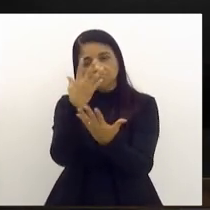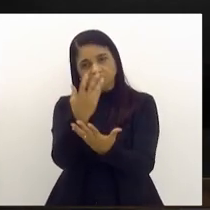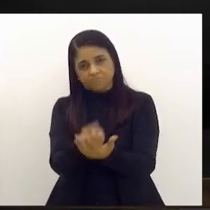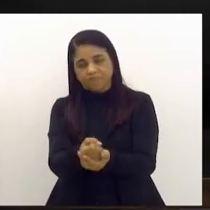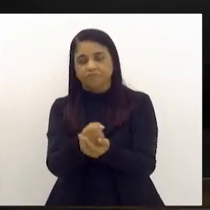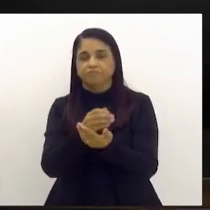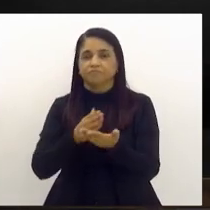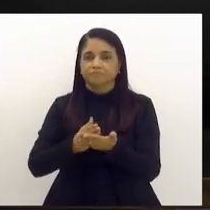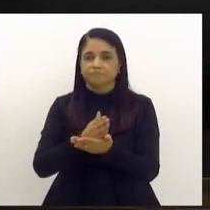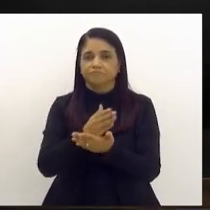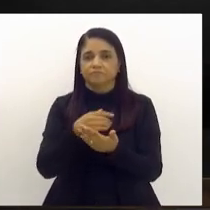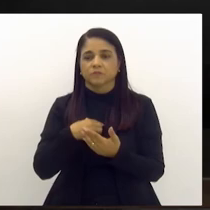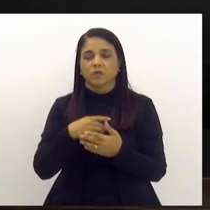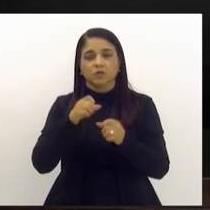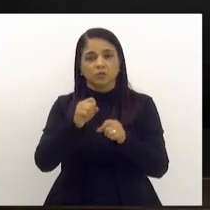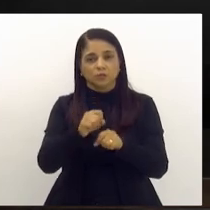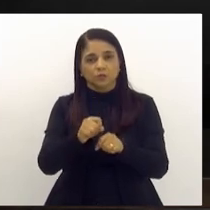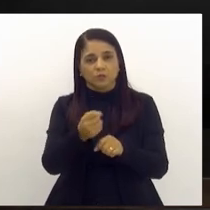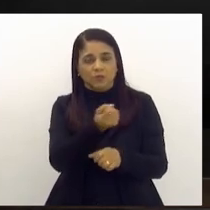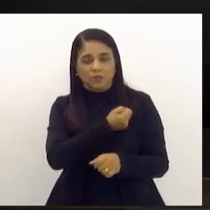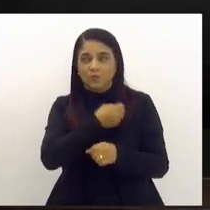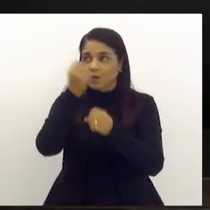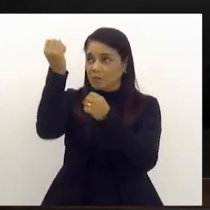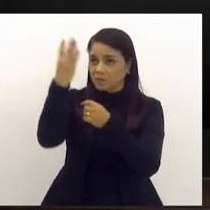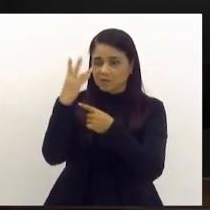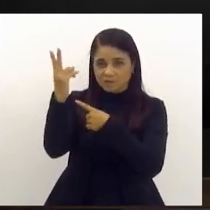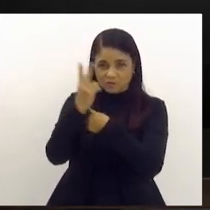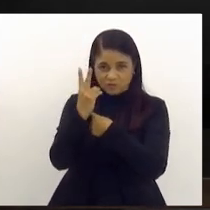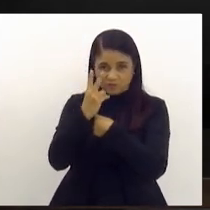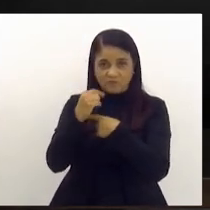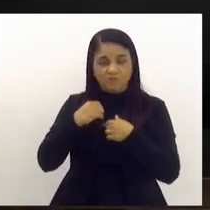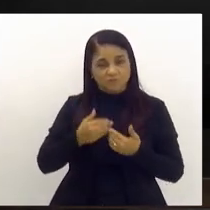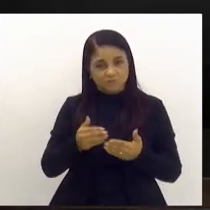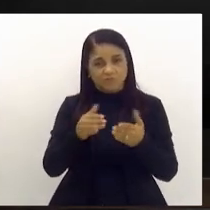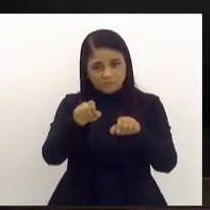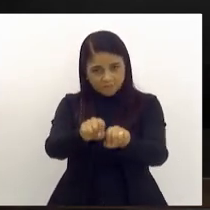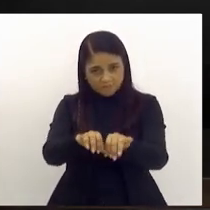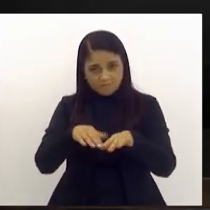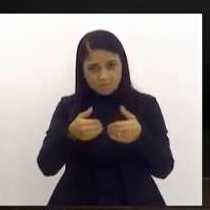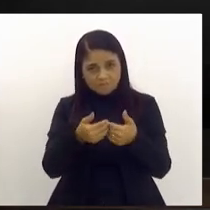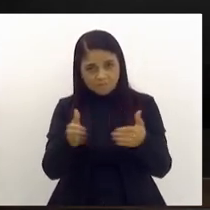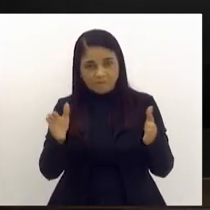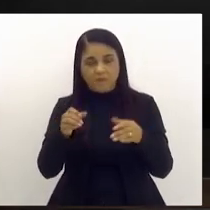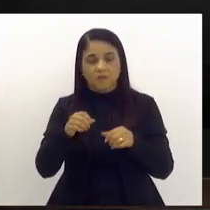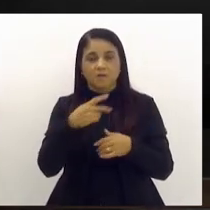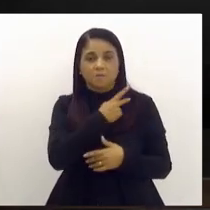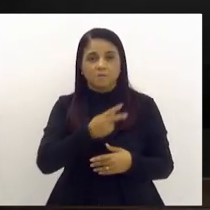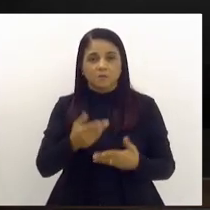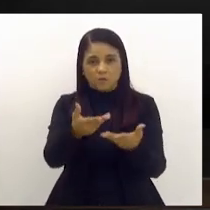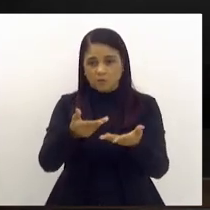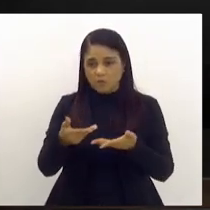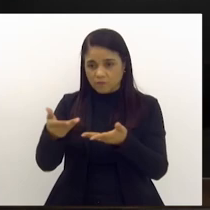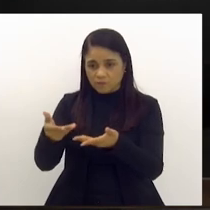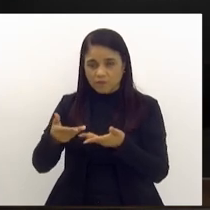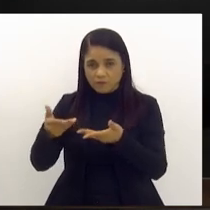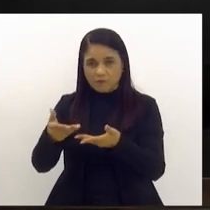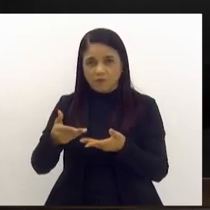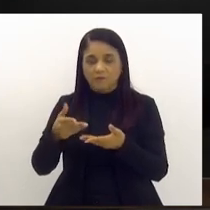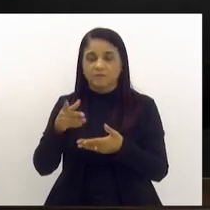Aprovado. Havendo o número legal sobre a proteção de Deus, iniciamos os trabalhos. Está aberta a sessão, a presidência convida